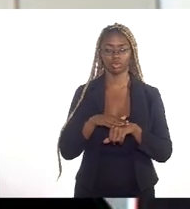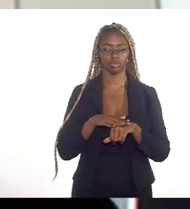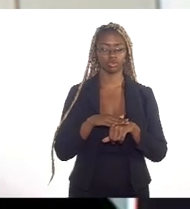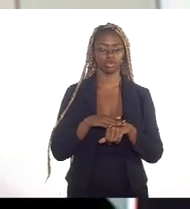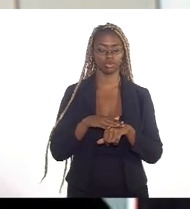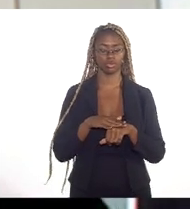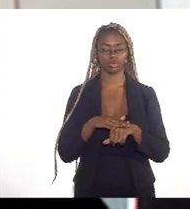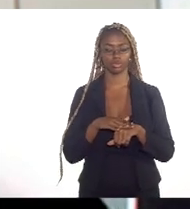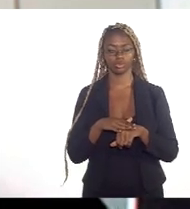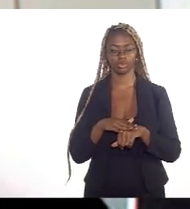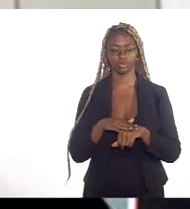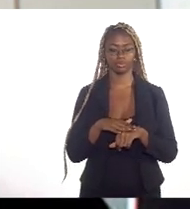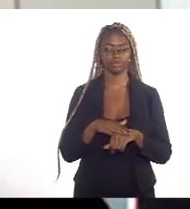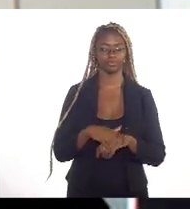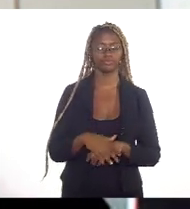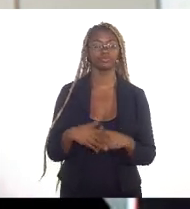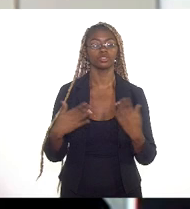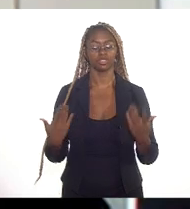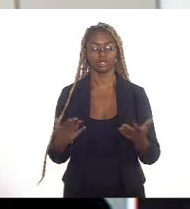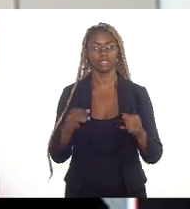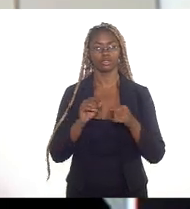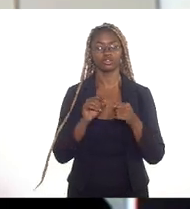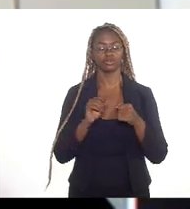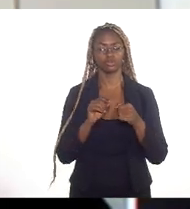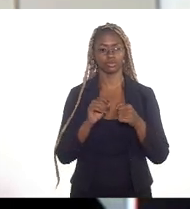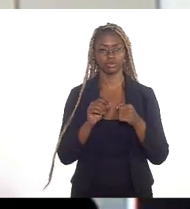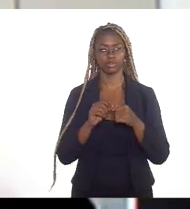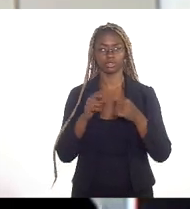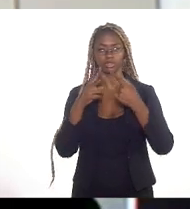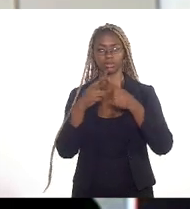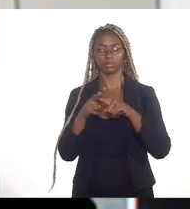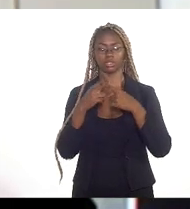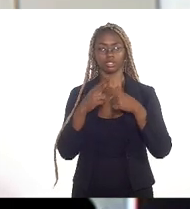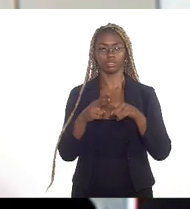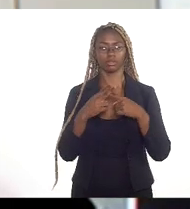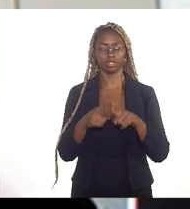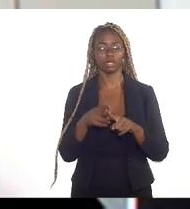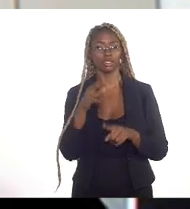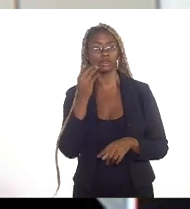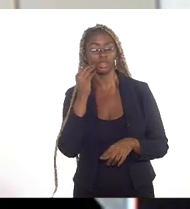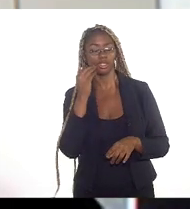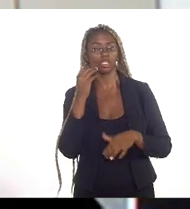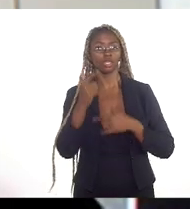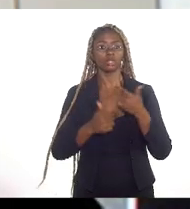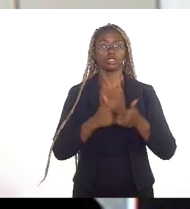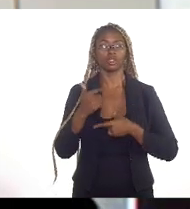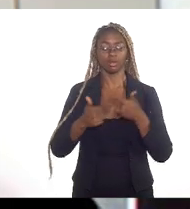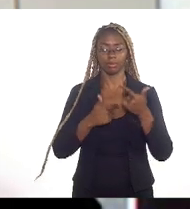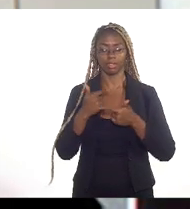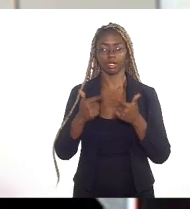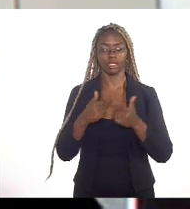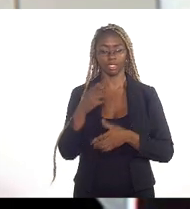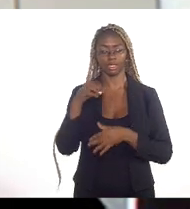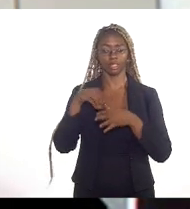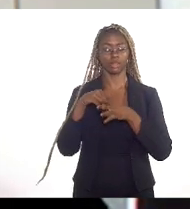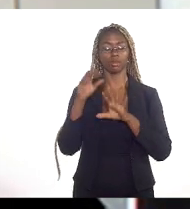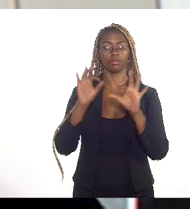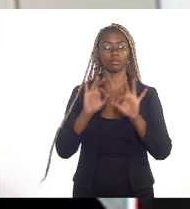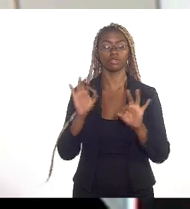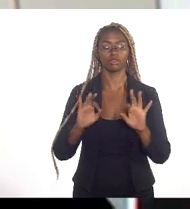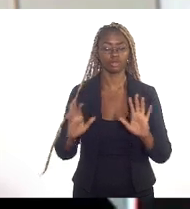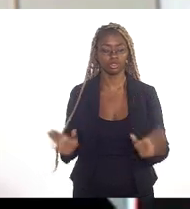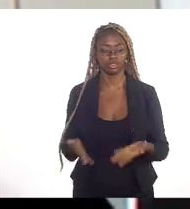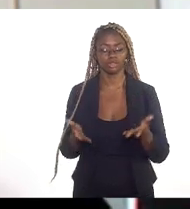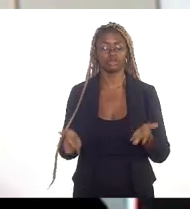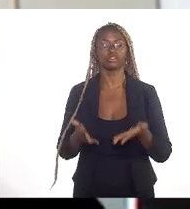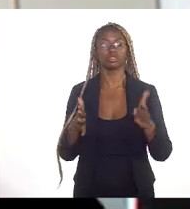fez algumas emendas no sentido de tentar trabalhar, né, a essência do projeto, que é esse estímulo à qualificação,